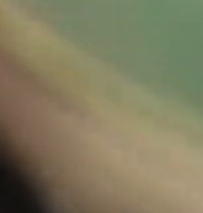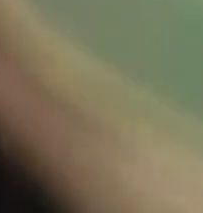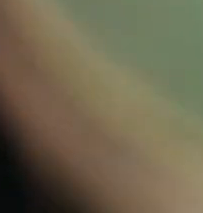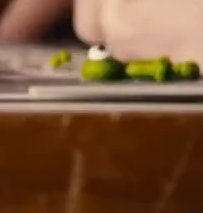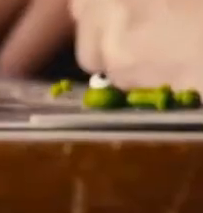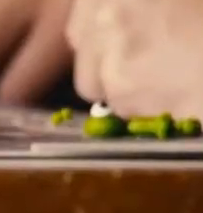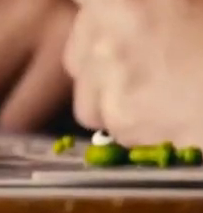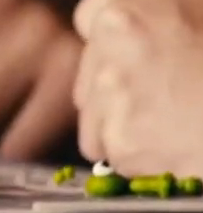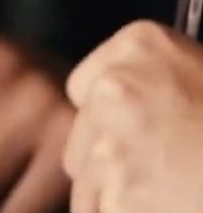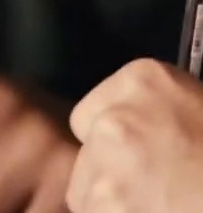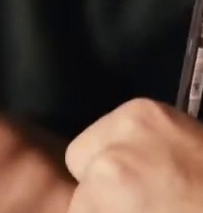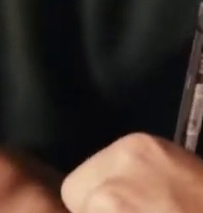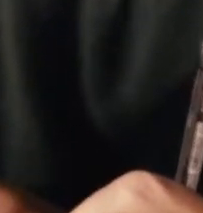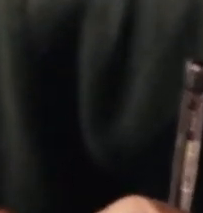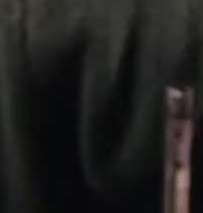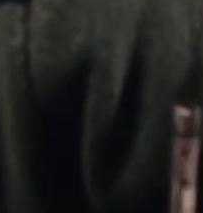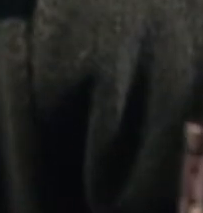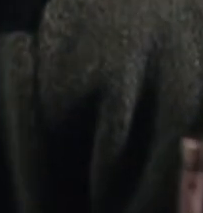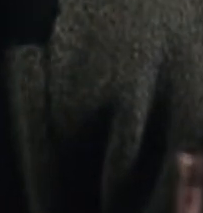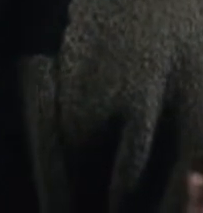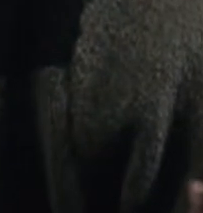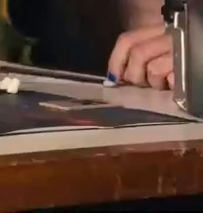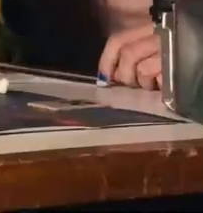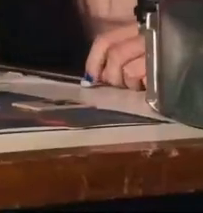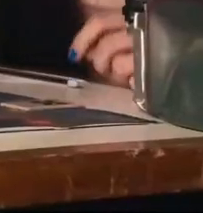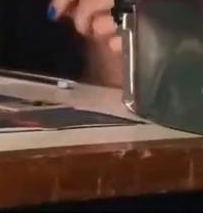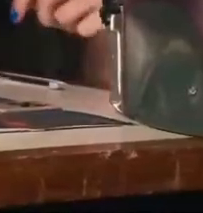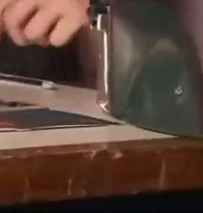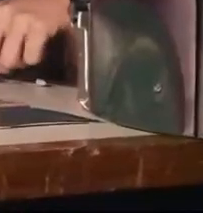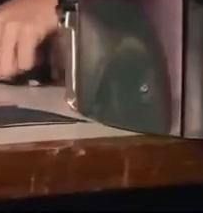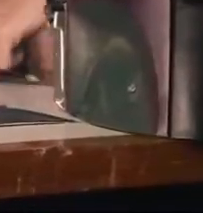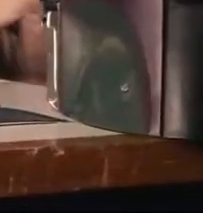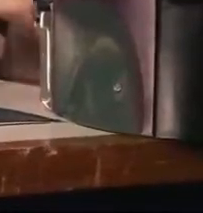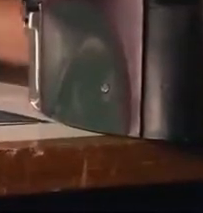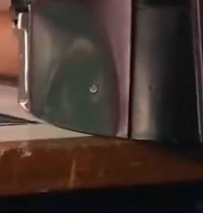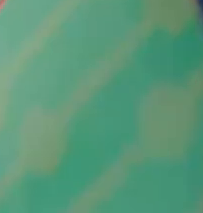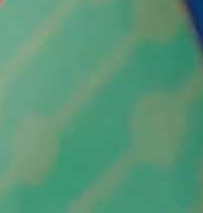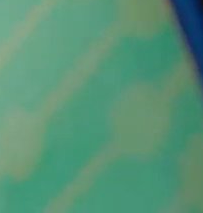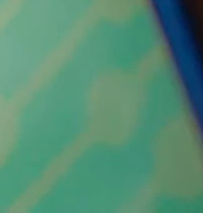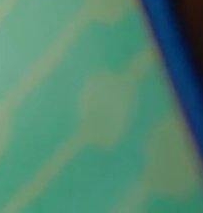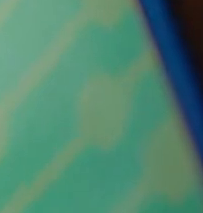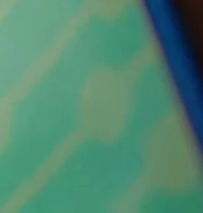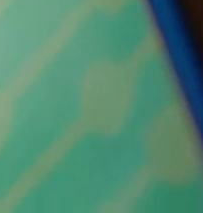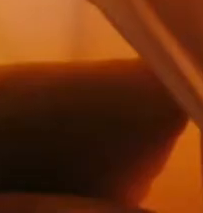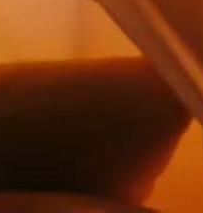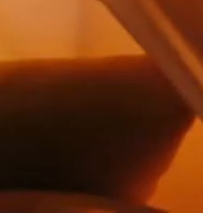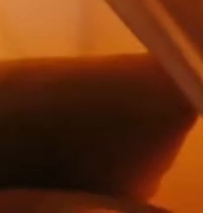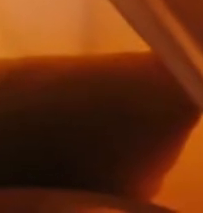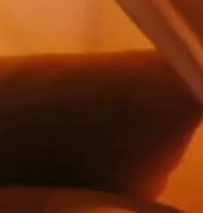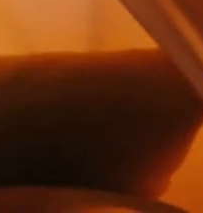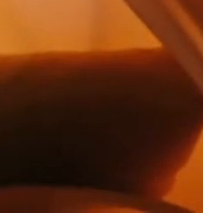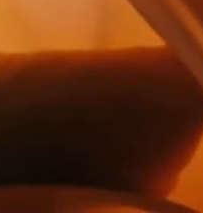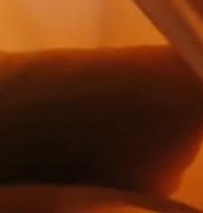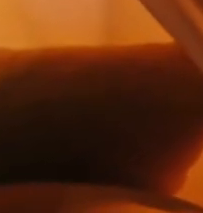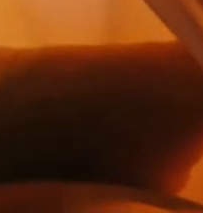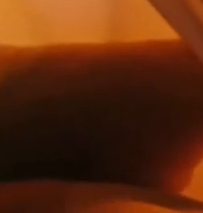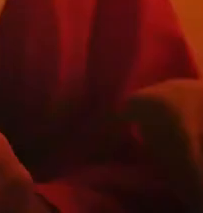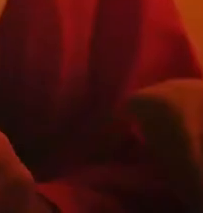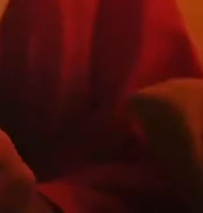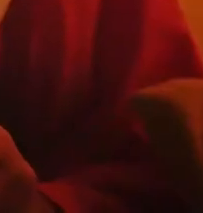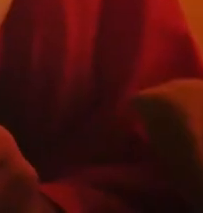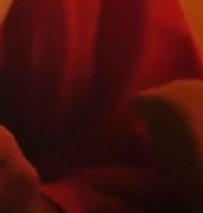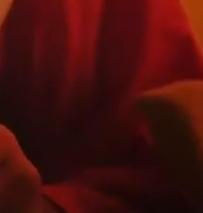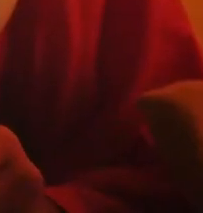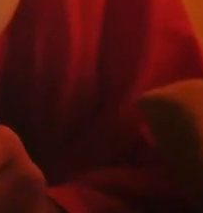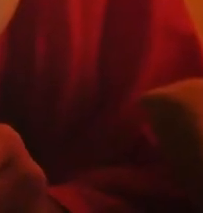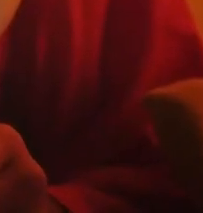numa jornada compartilhada com o infinito as possibilidades de transformar a imaginação de todos em experiências diferentes